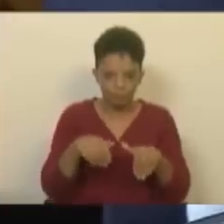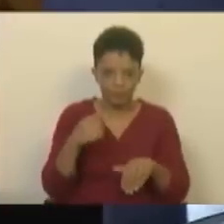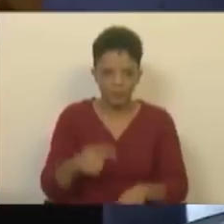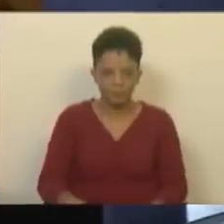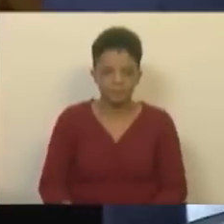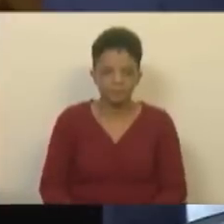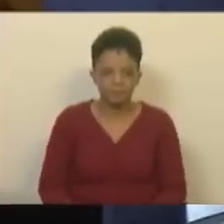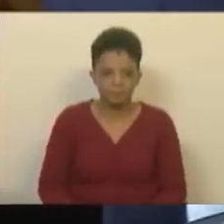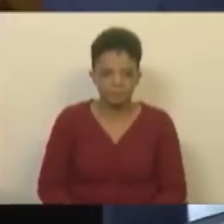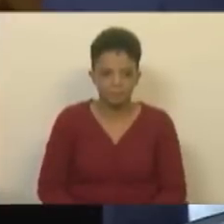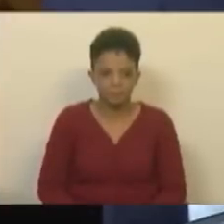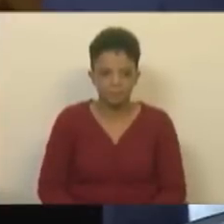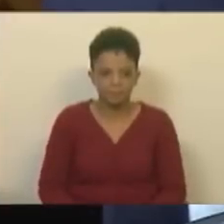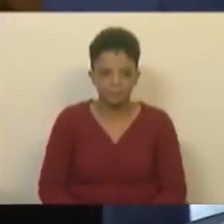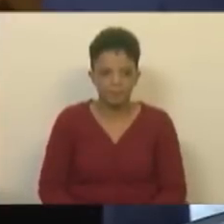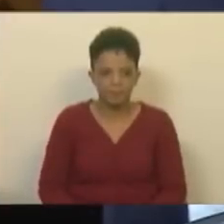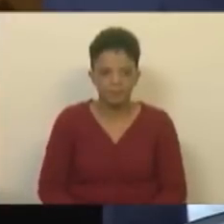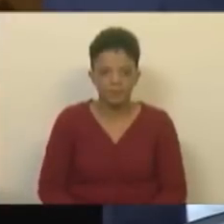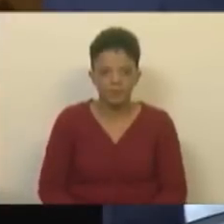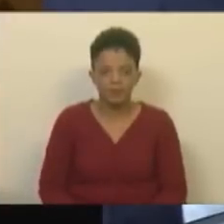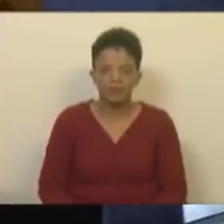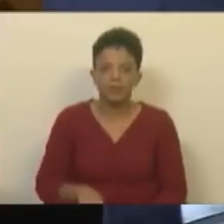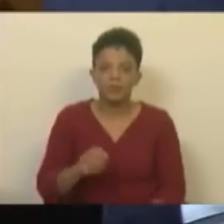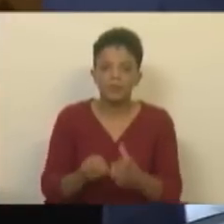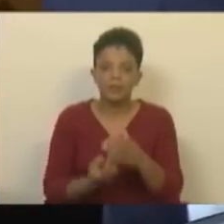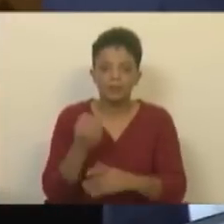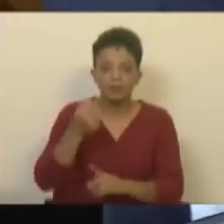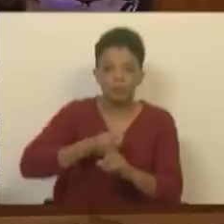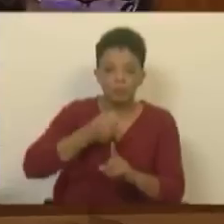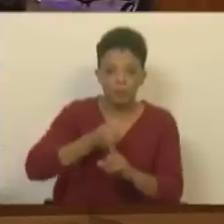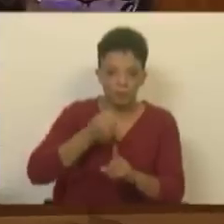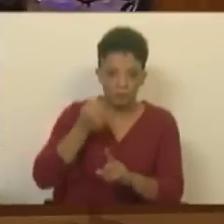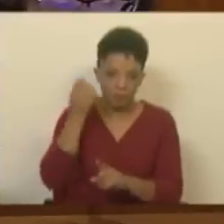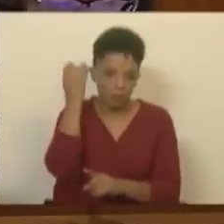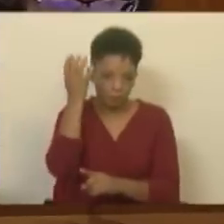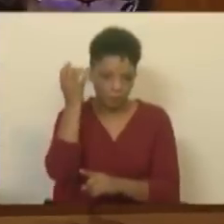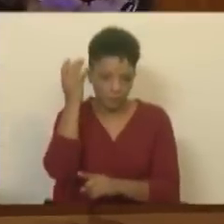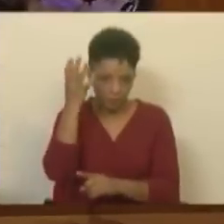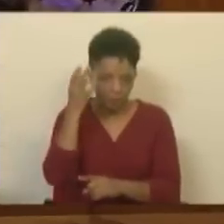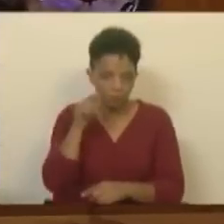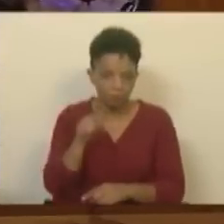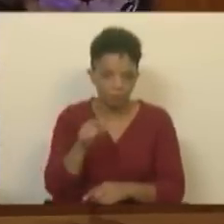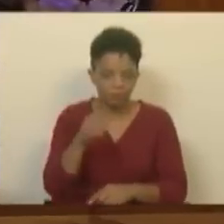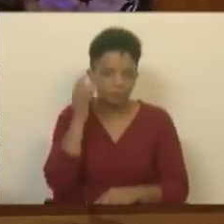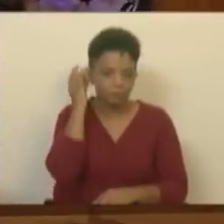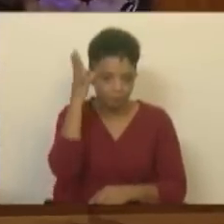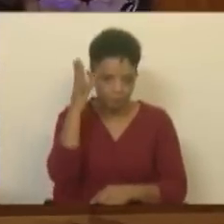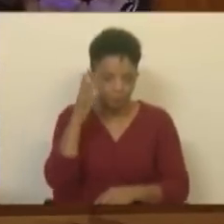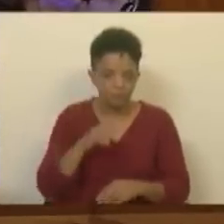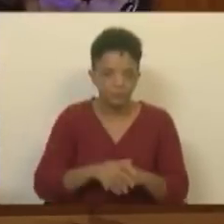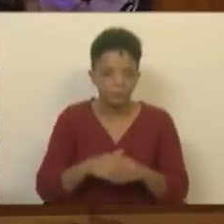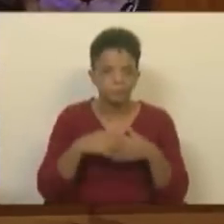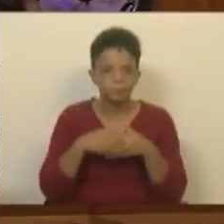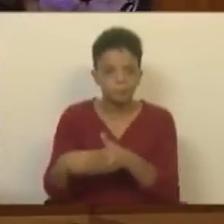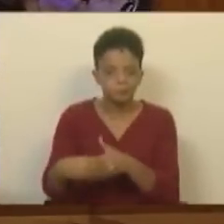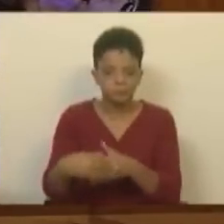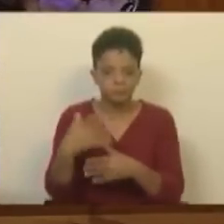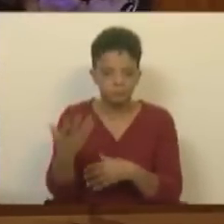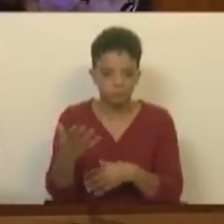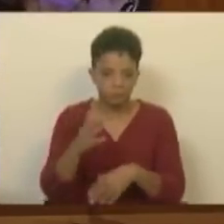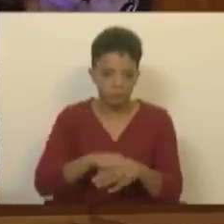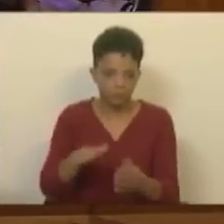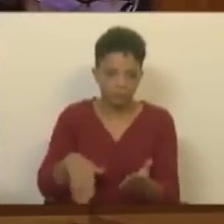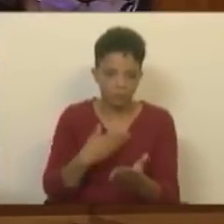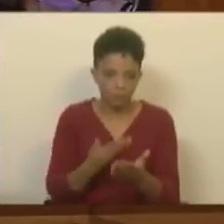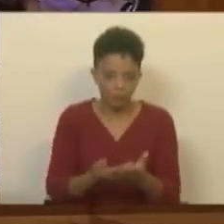segundo lugar criarmos um mecanismo Nacional de combate à corrupção que tá cujo de líder foi designado por